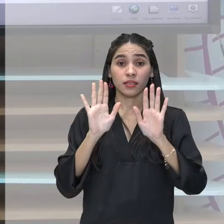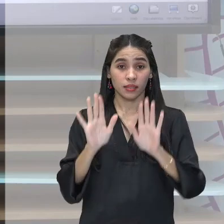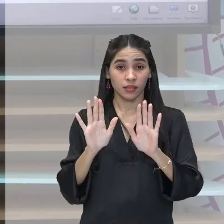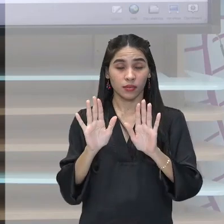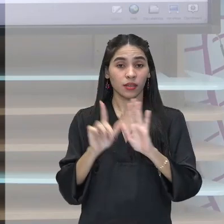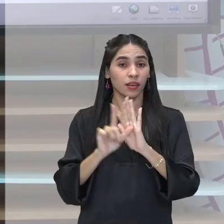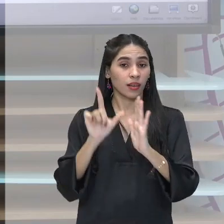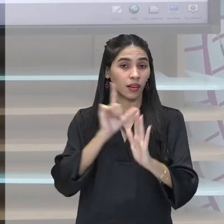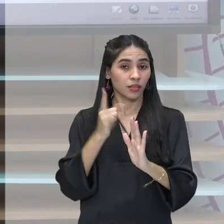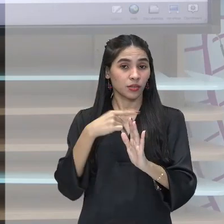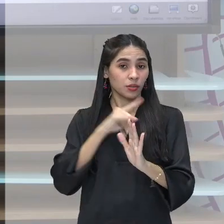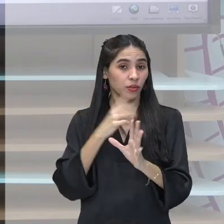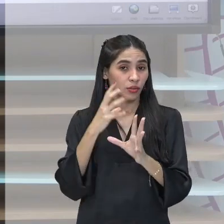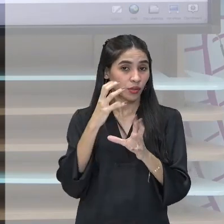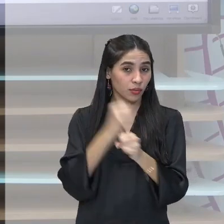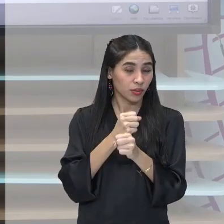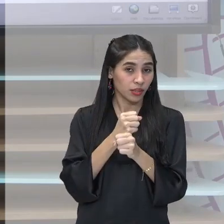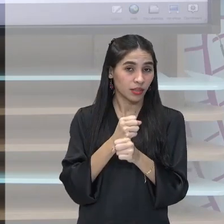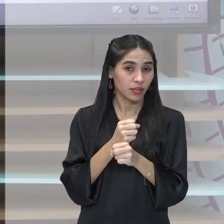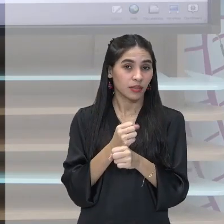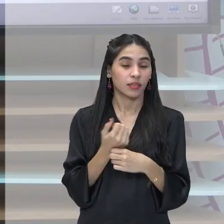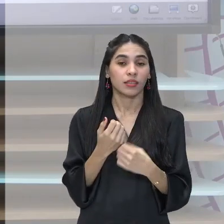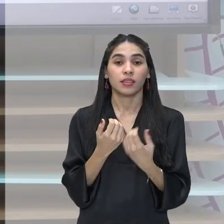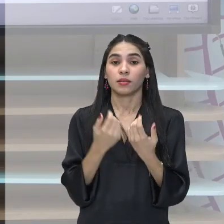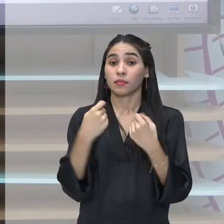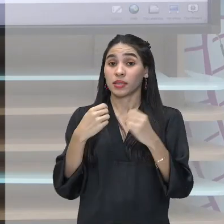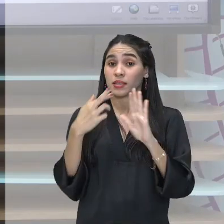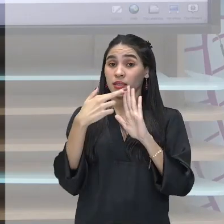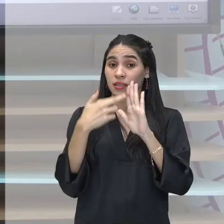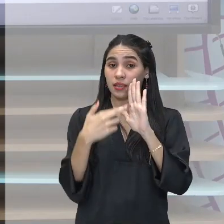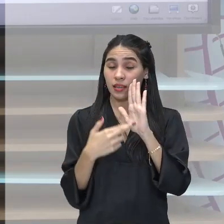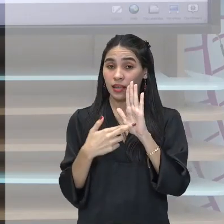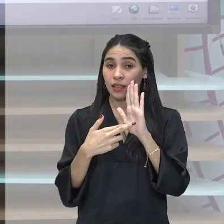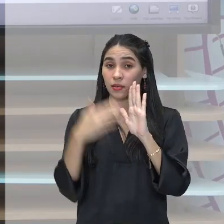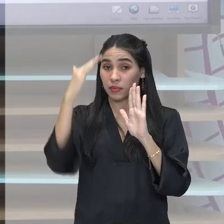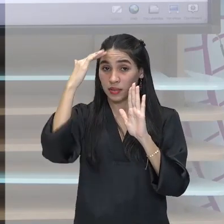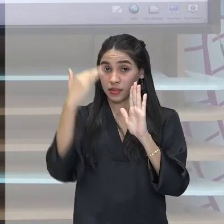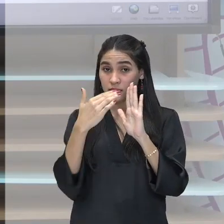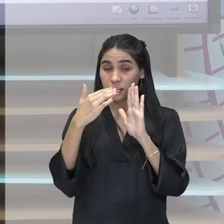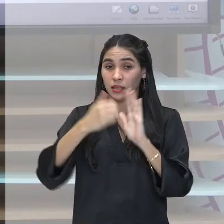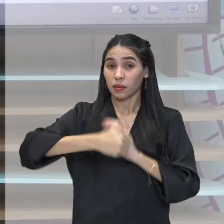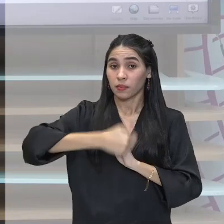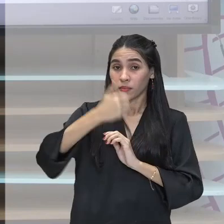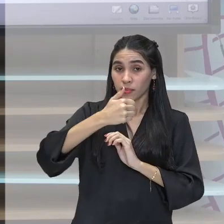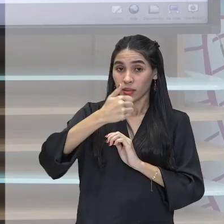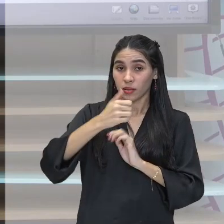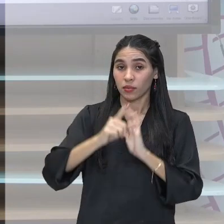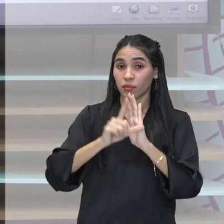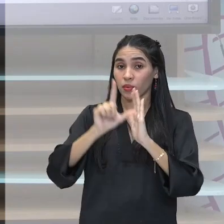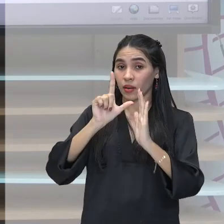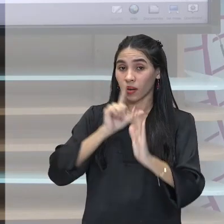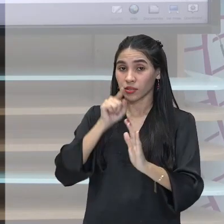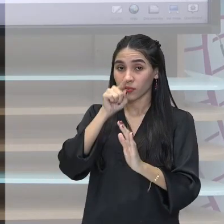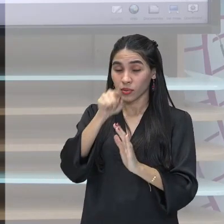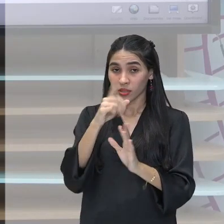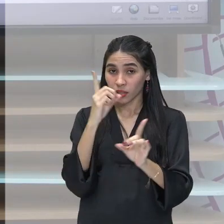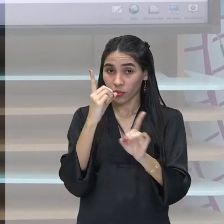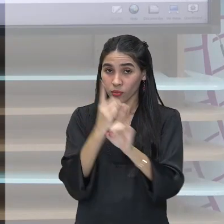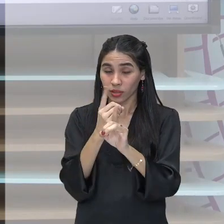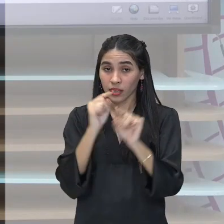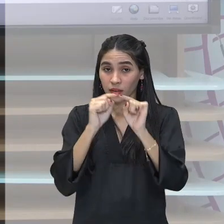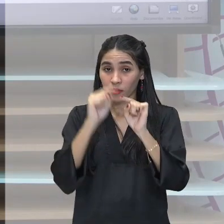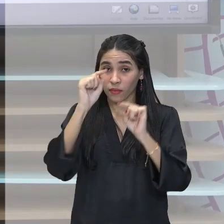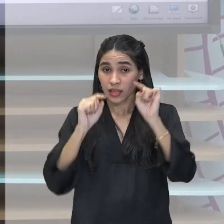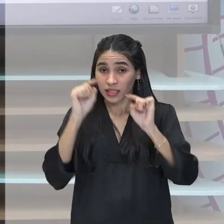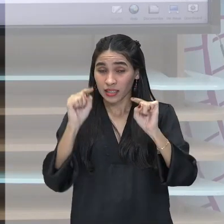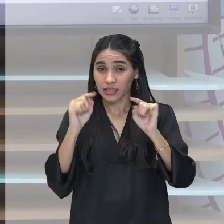calcularmos, primeiro ponto, pessoal, é tipo um algoritmo. Primeiro passo, antes de se calcular a